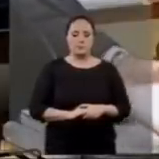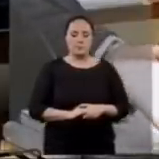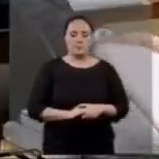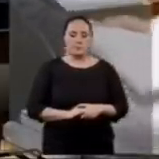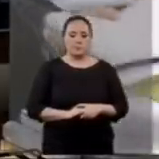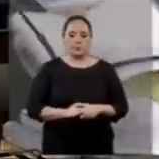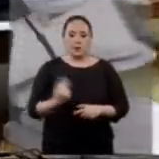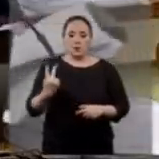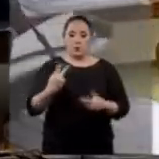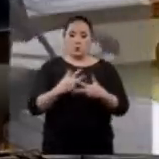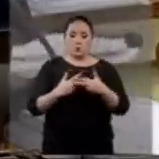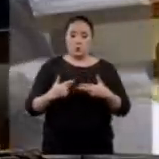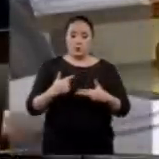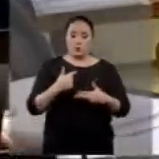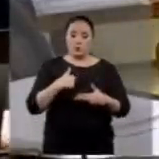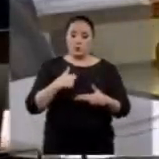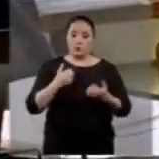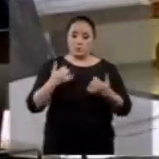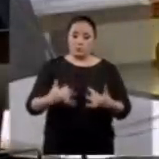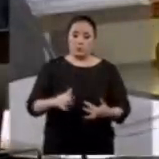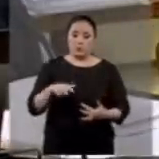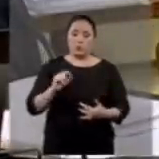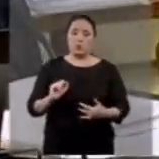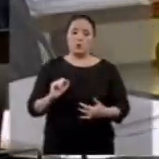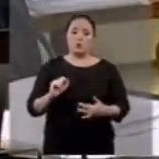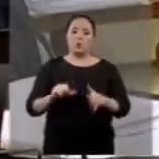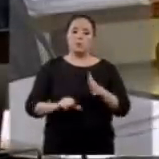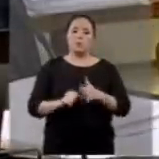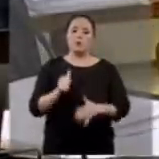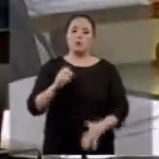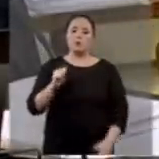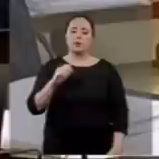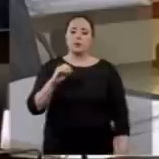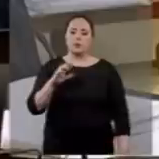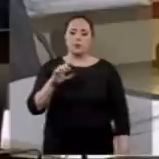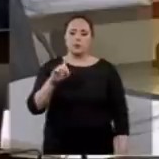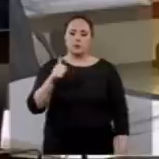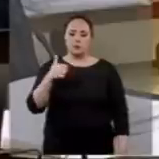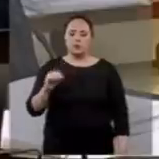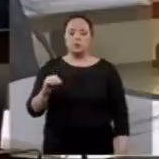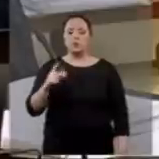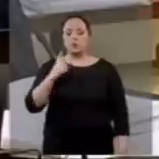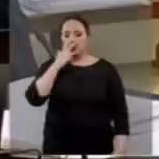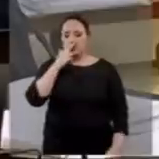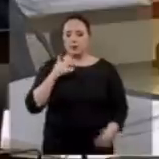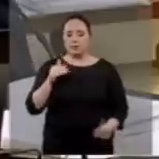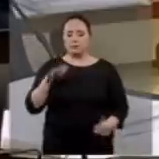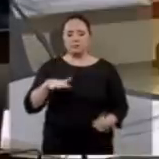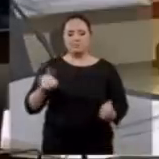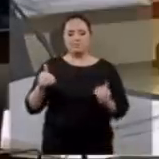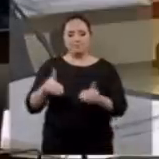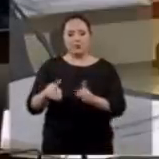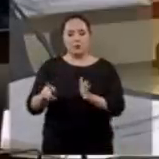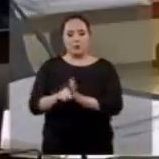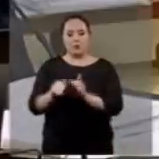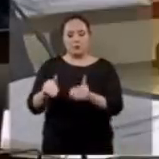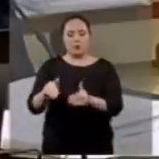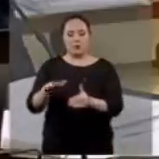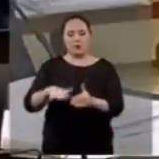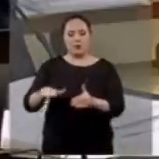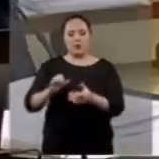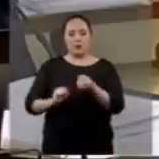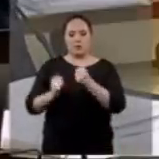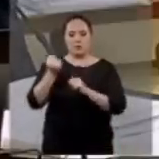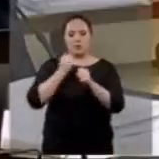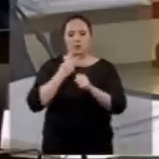eu pontuei, a primeira delas é que o acordo ficasse bem restrito ao mercado tabagista, porque o parágrafo